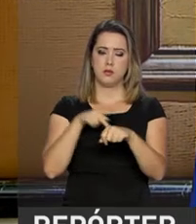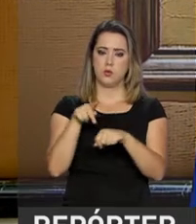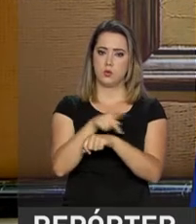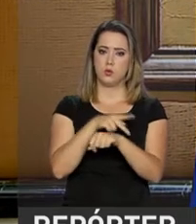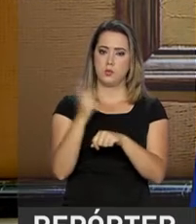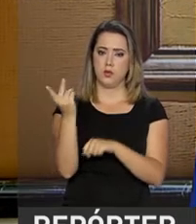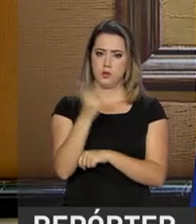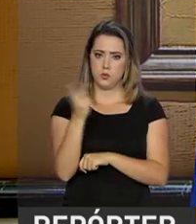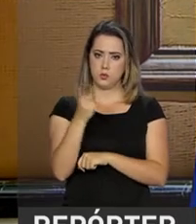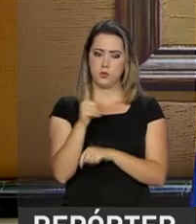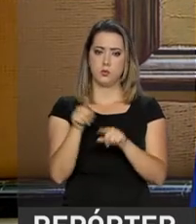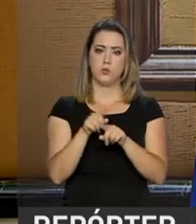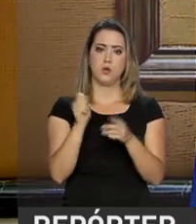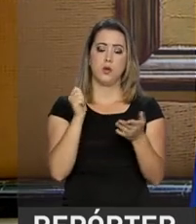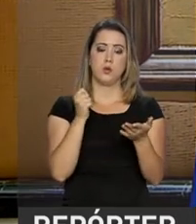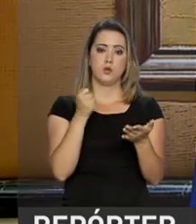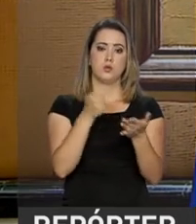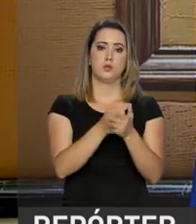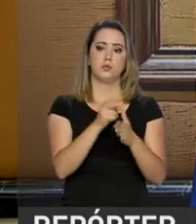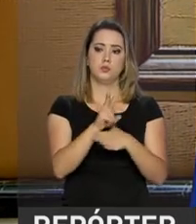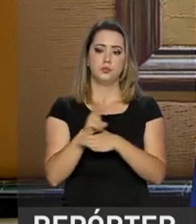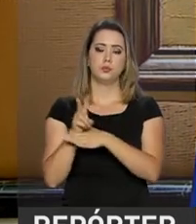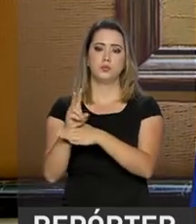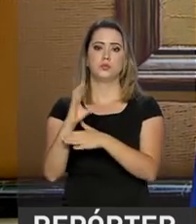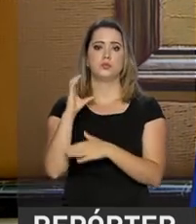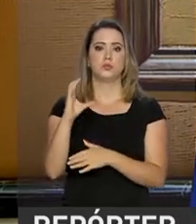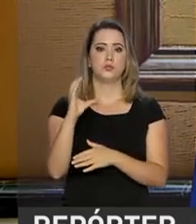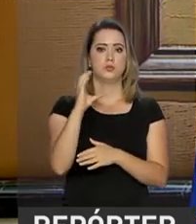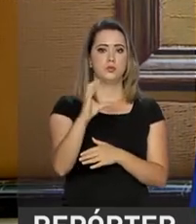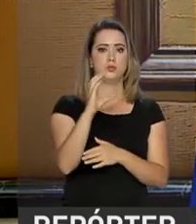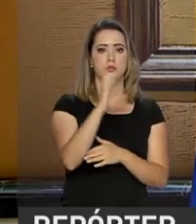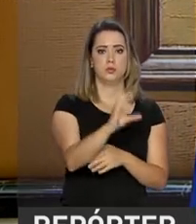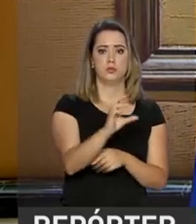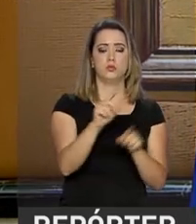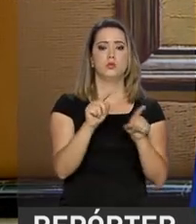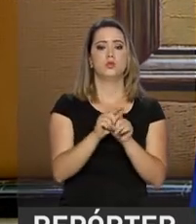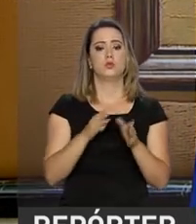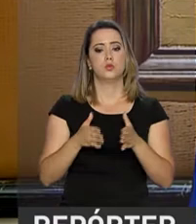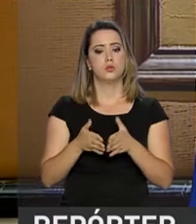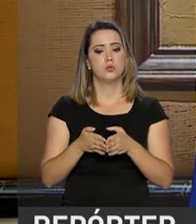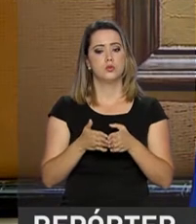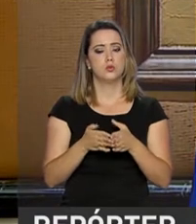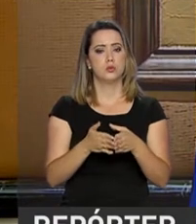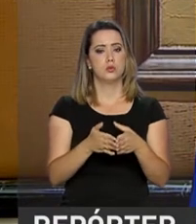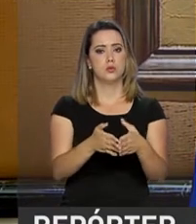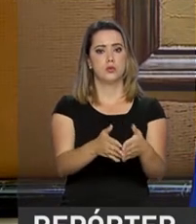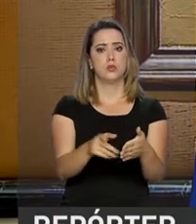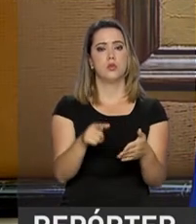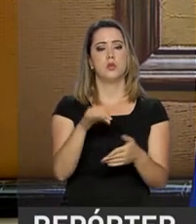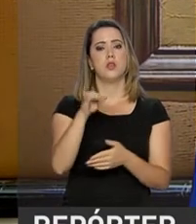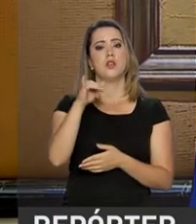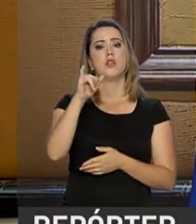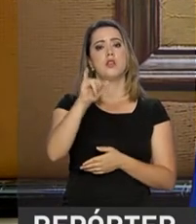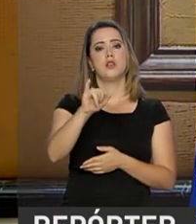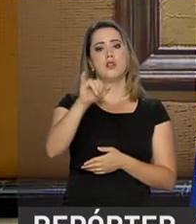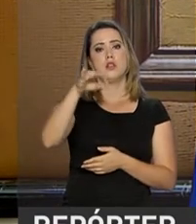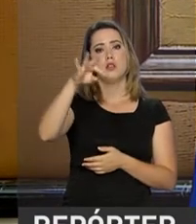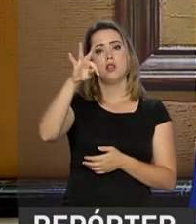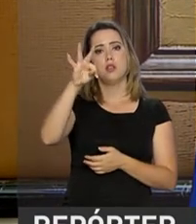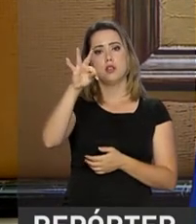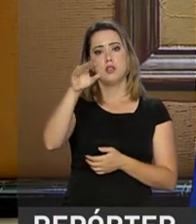china o financiamento para a ccc é para investimento na área portuária é no porto de itaqui no maranhão